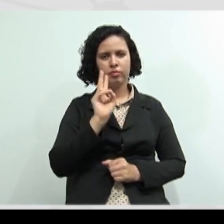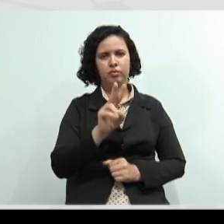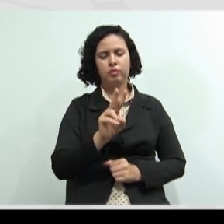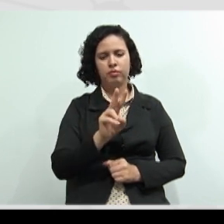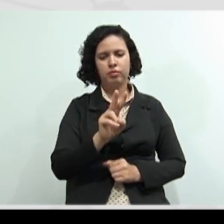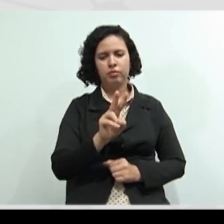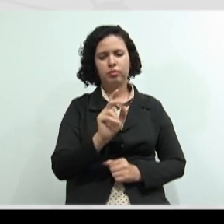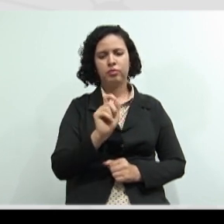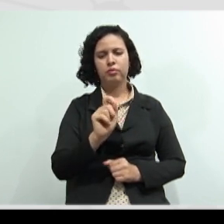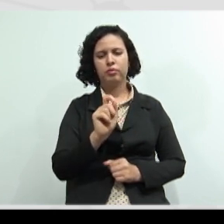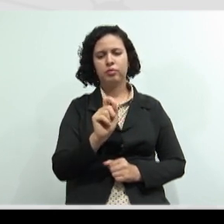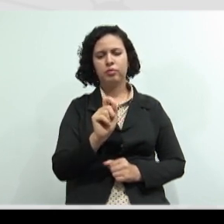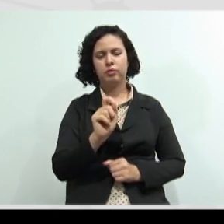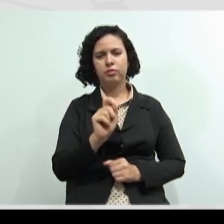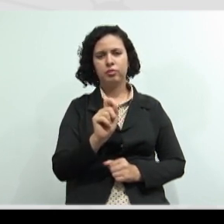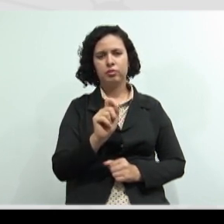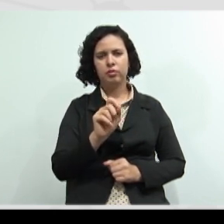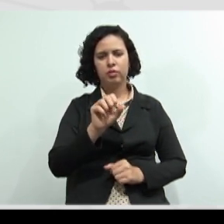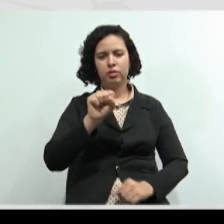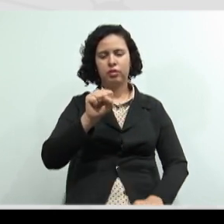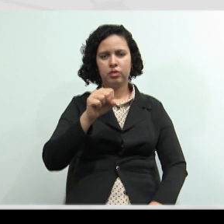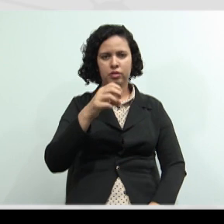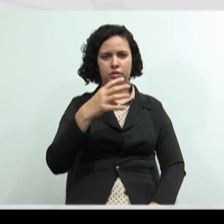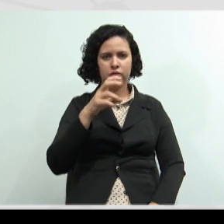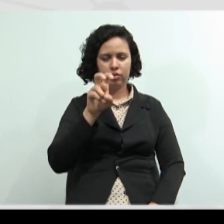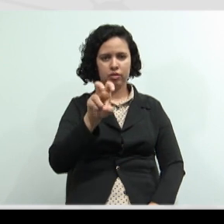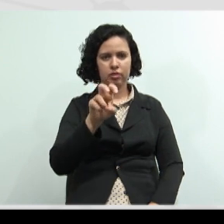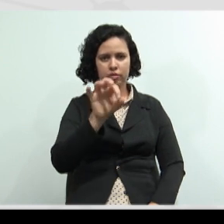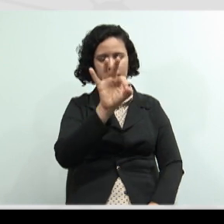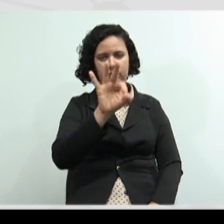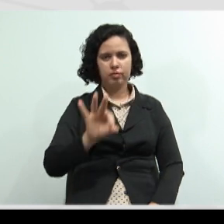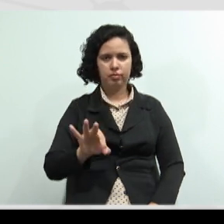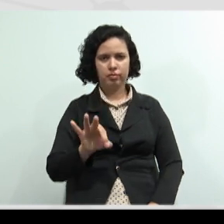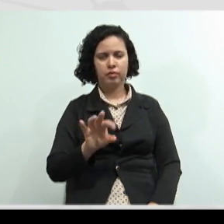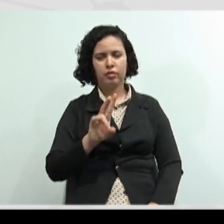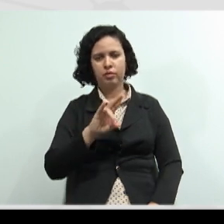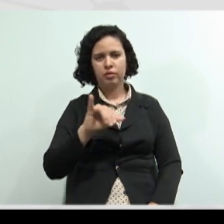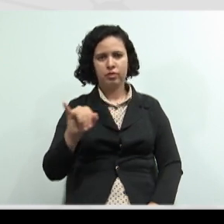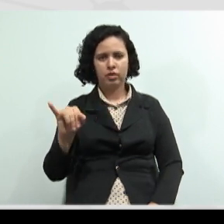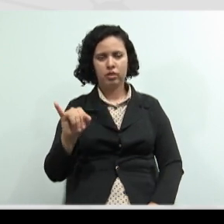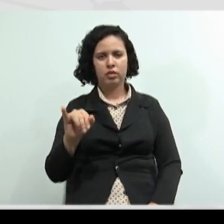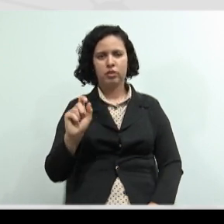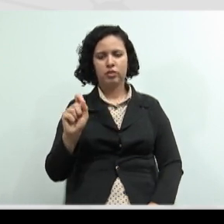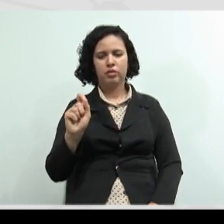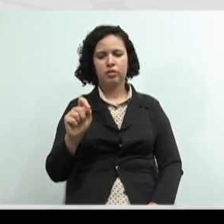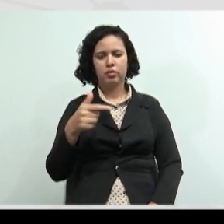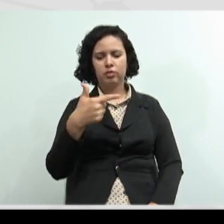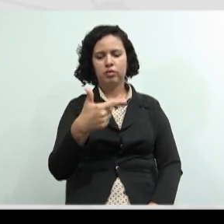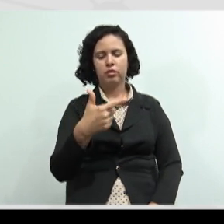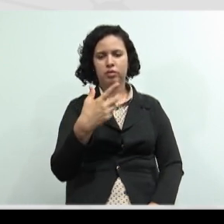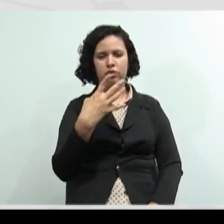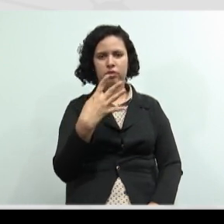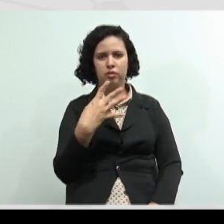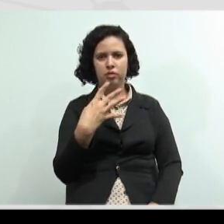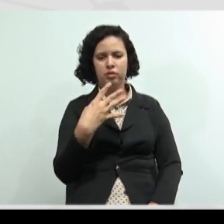familiar, apesar de ser 85% das propriedades, ela vai ocupar apenas 24% do